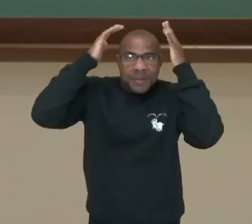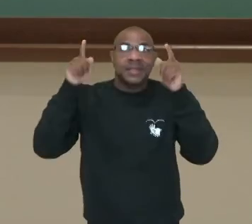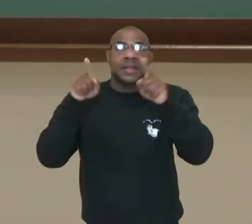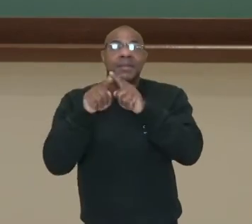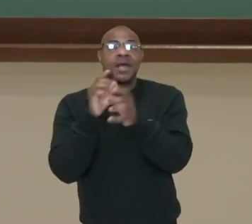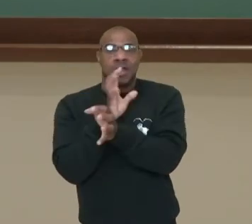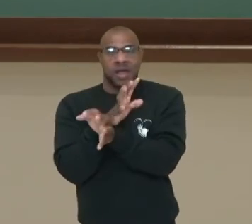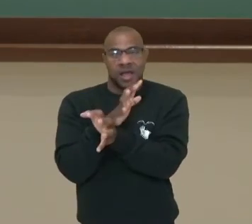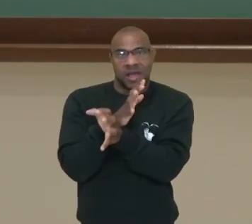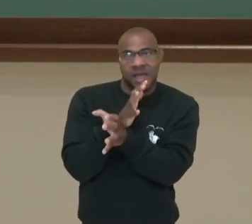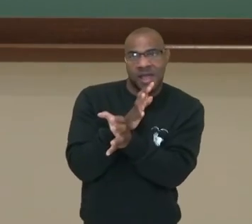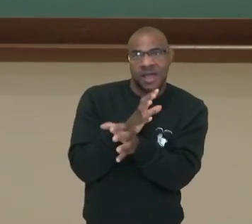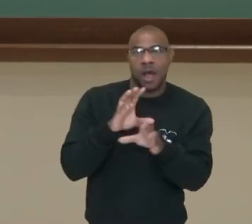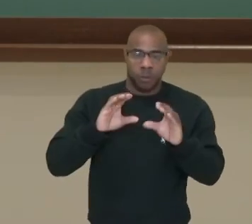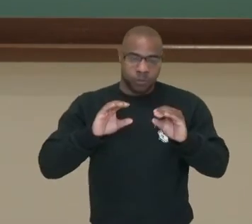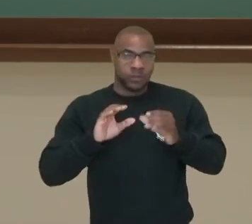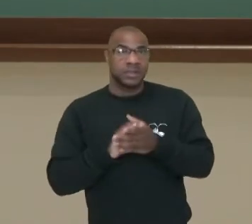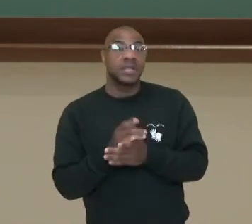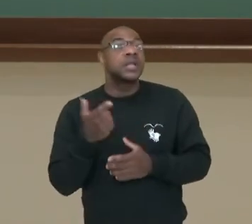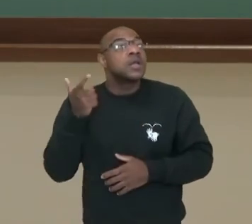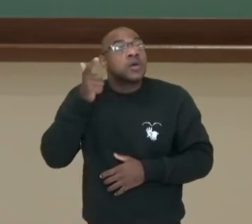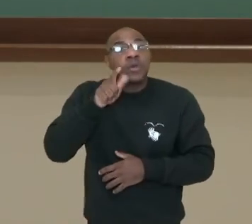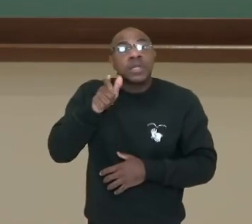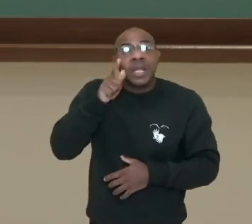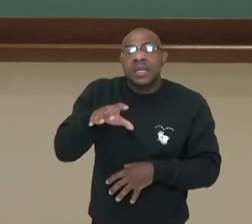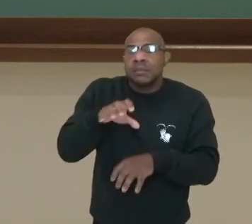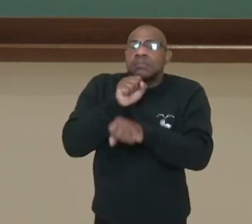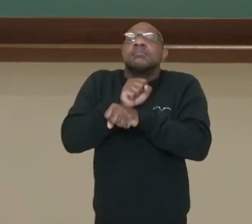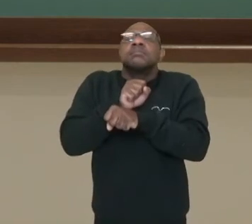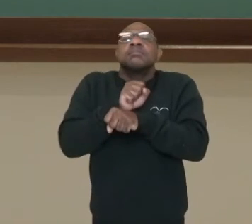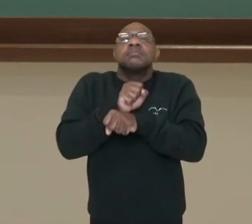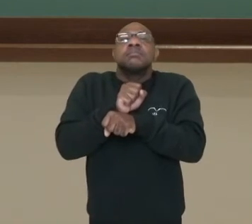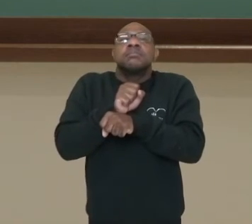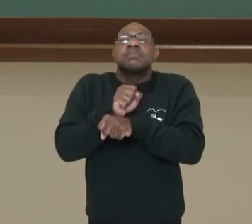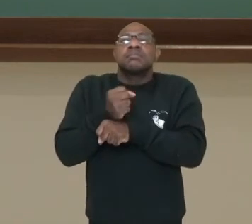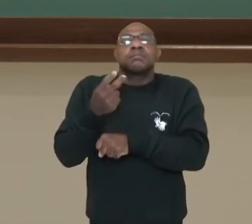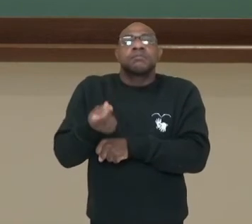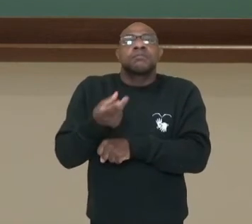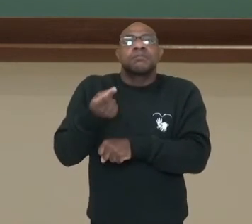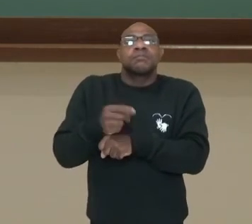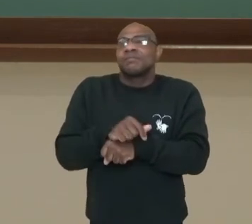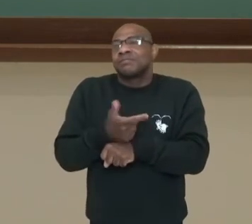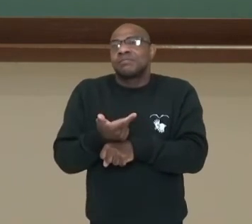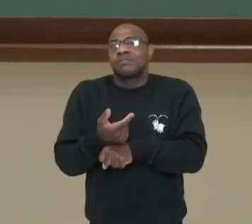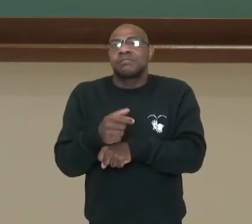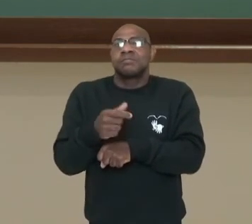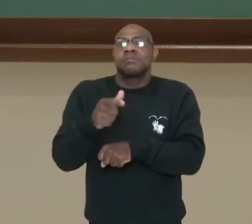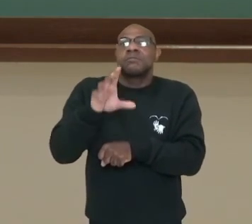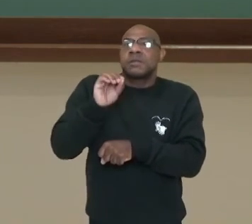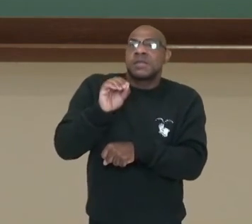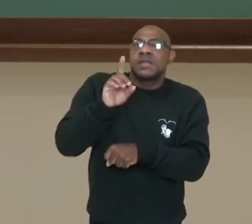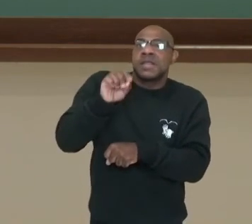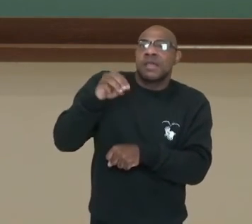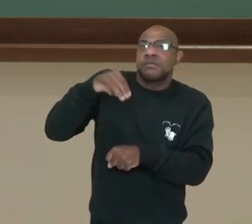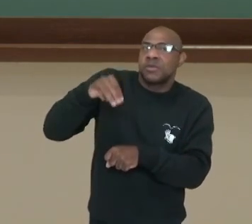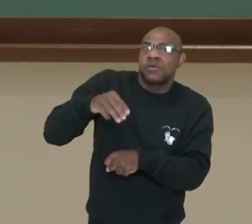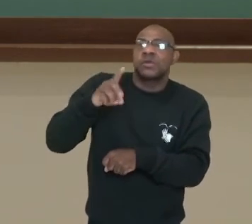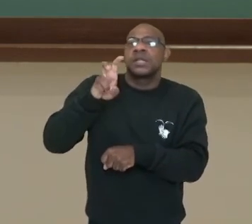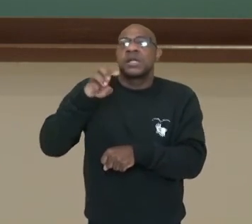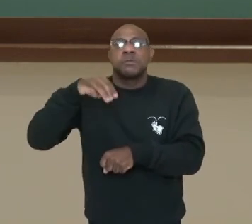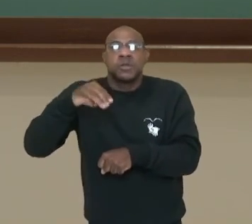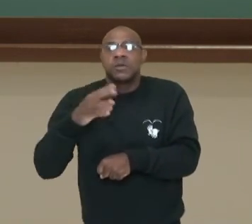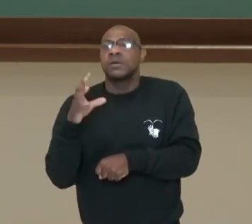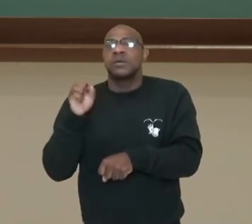quer dizer que eles conseguem segurar a respiração por mais tempo. Então, no lugar da hemoglobina, né, eles têm uma